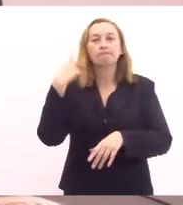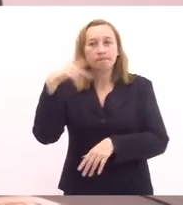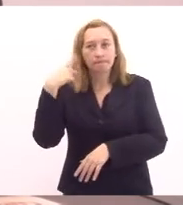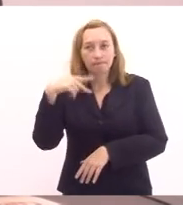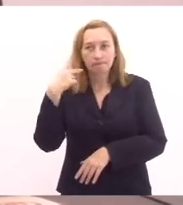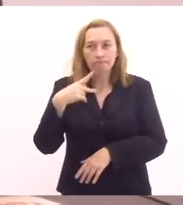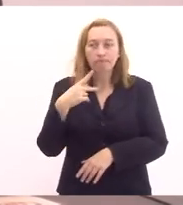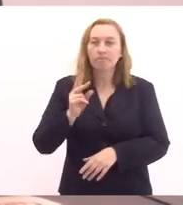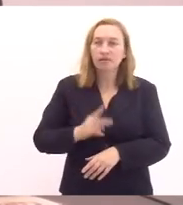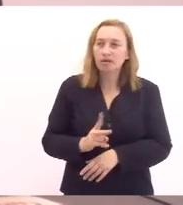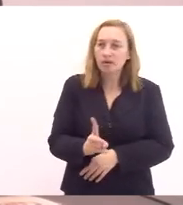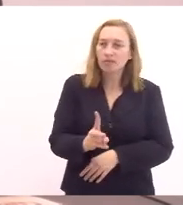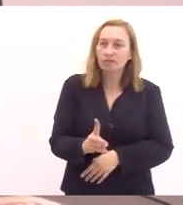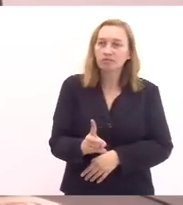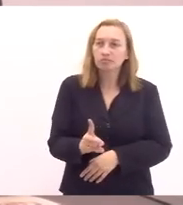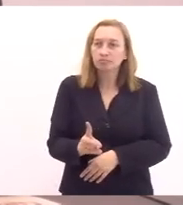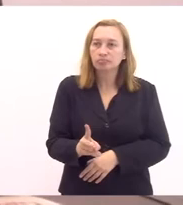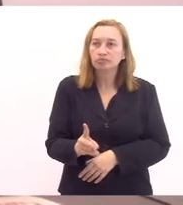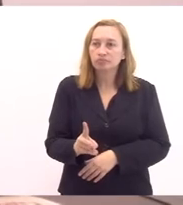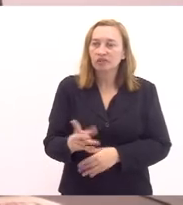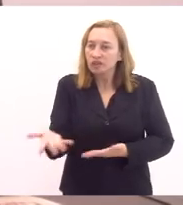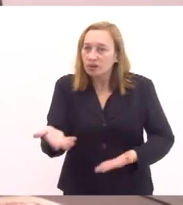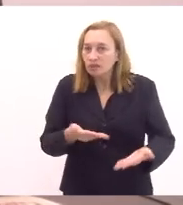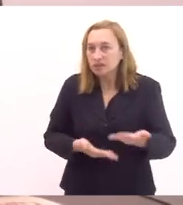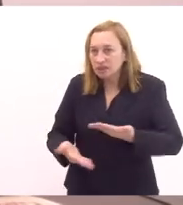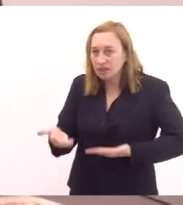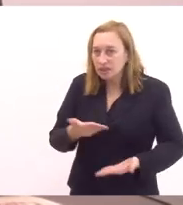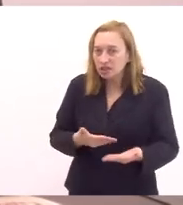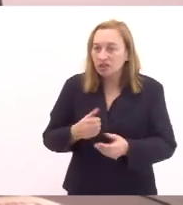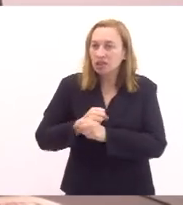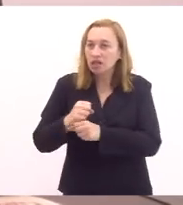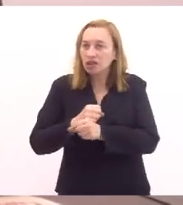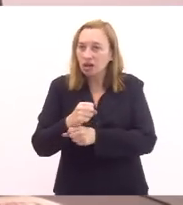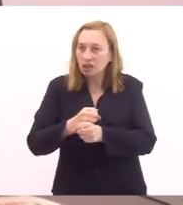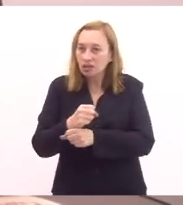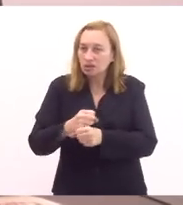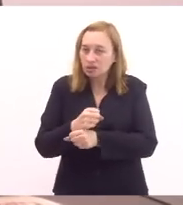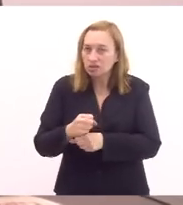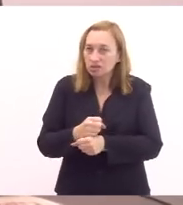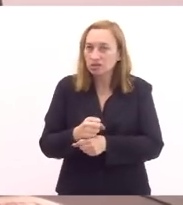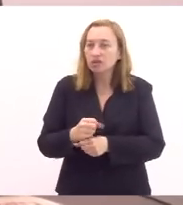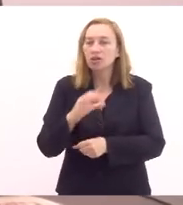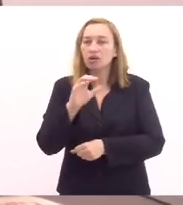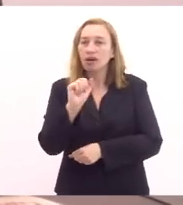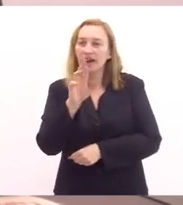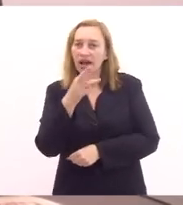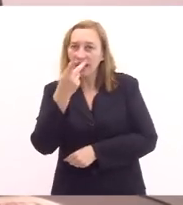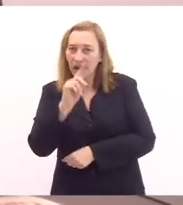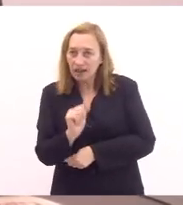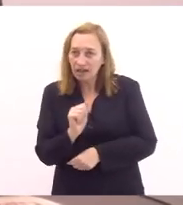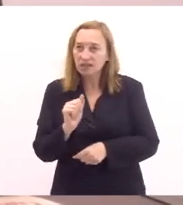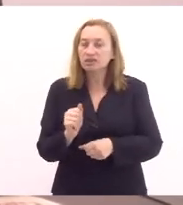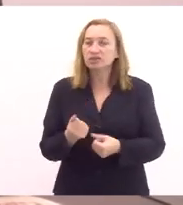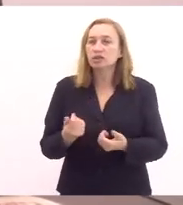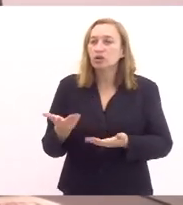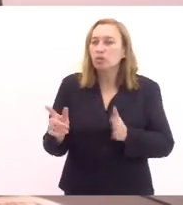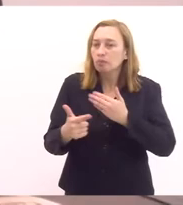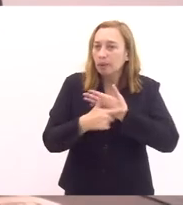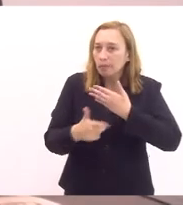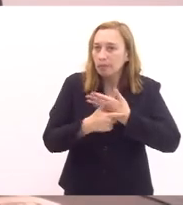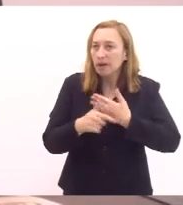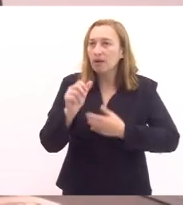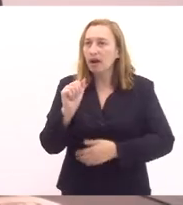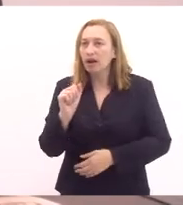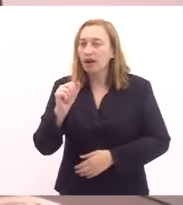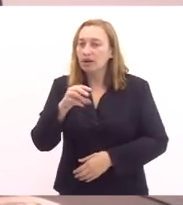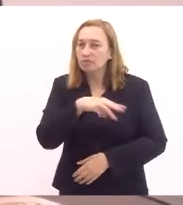políticas e vem sempre nessa parceria que a gente já tenha muito tempo para carro no Brasil enfim a gente vem algo o papel do MP